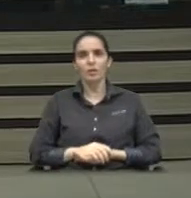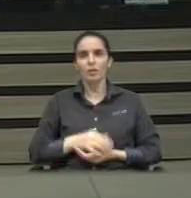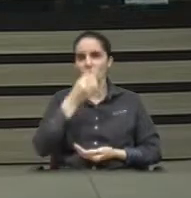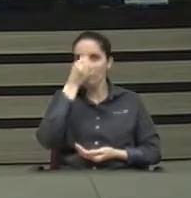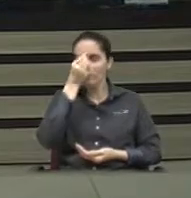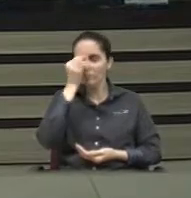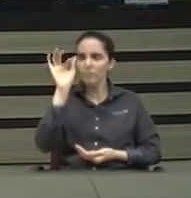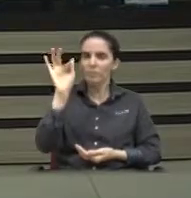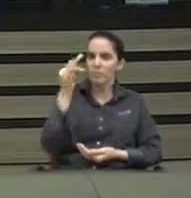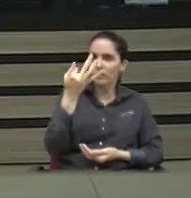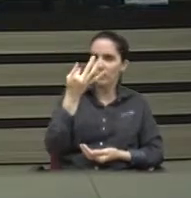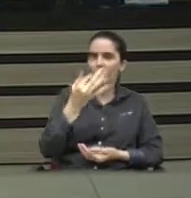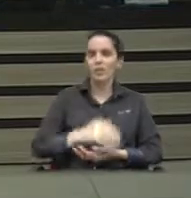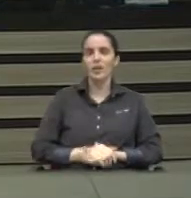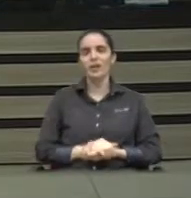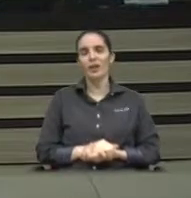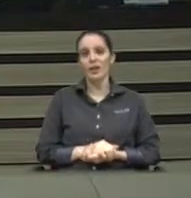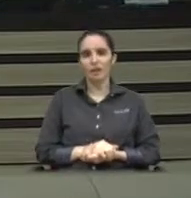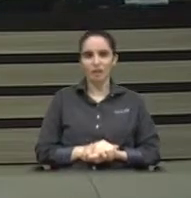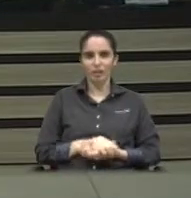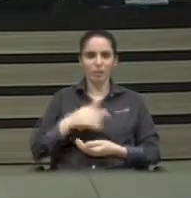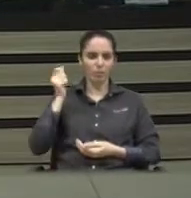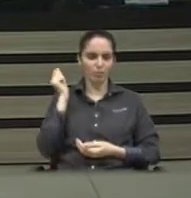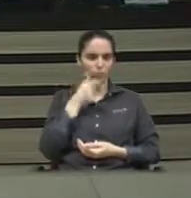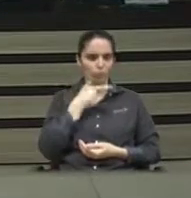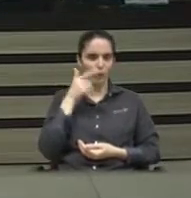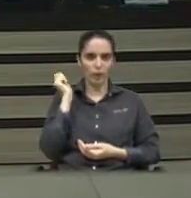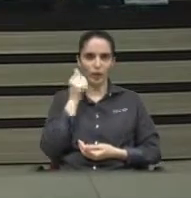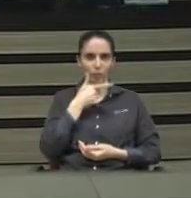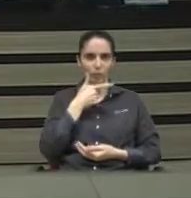Agora Caiu o Cleiton ninho, vai ser Jorge. líder.